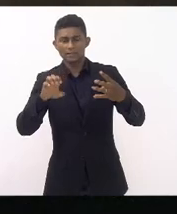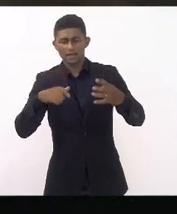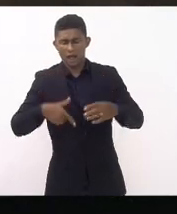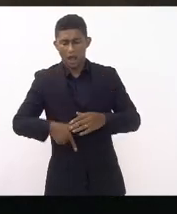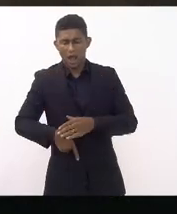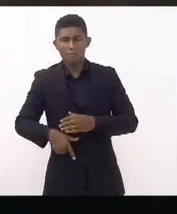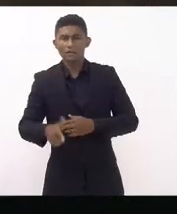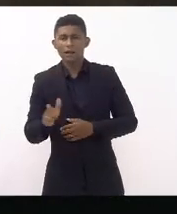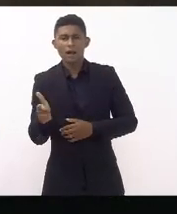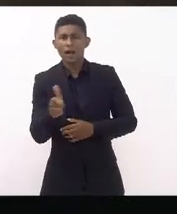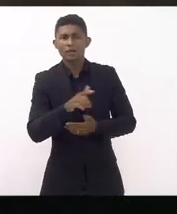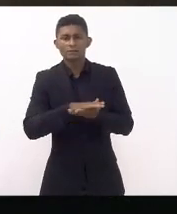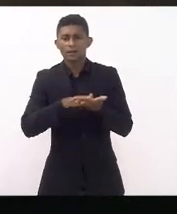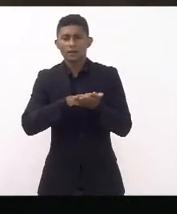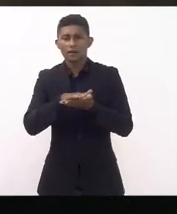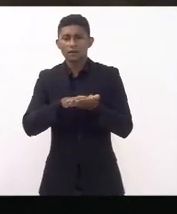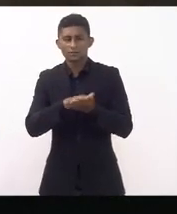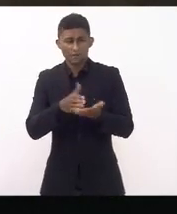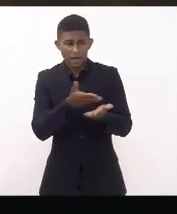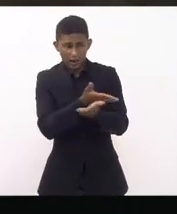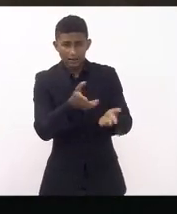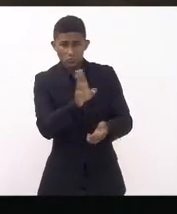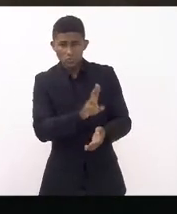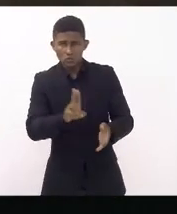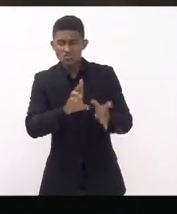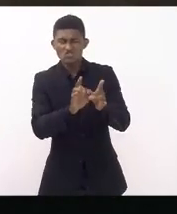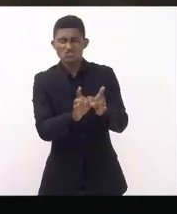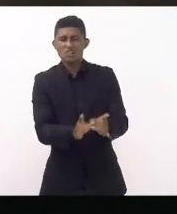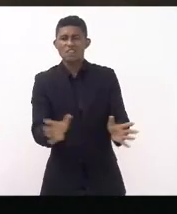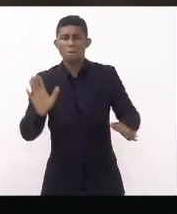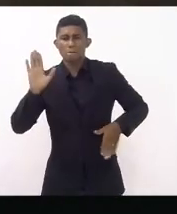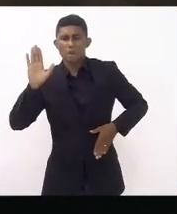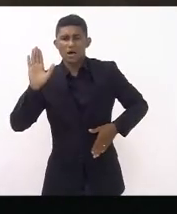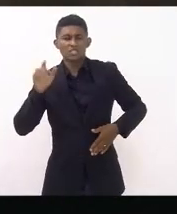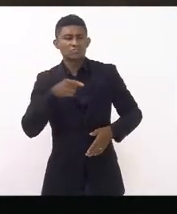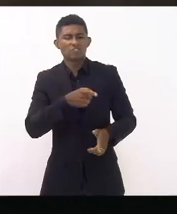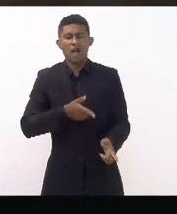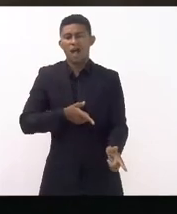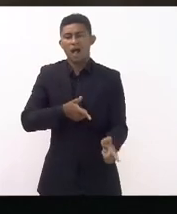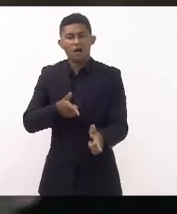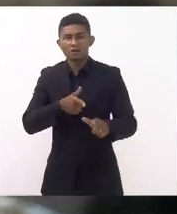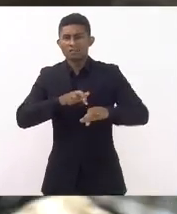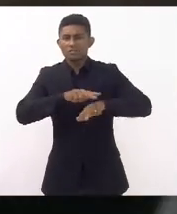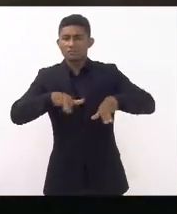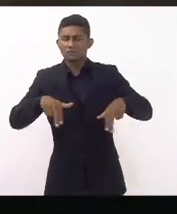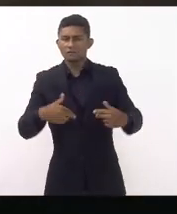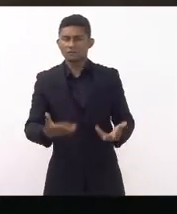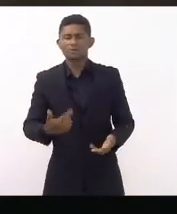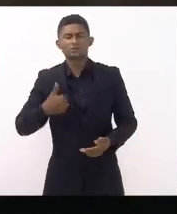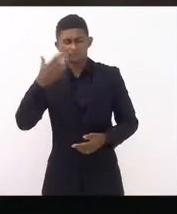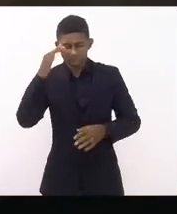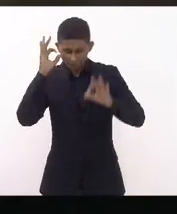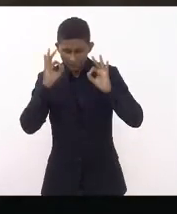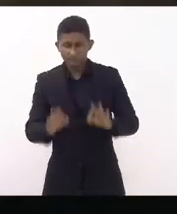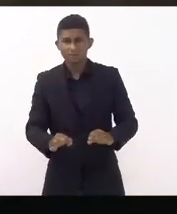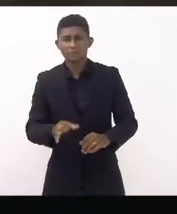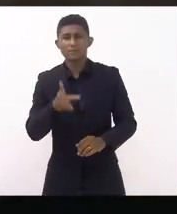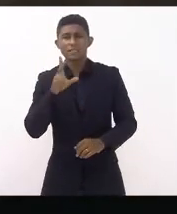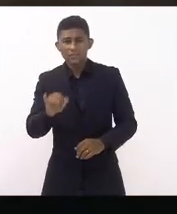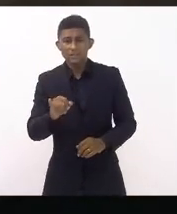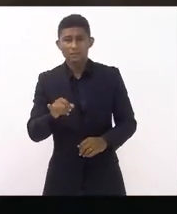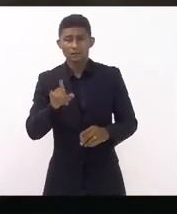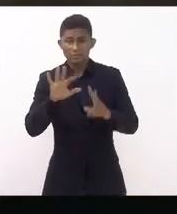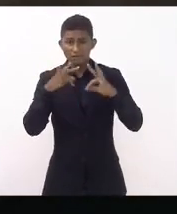é uma hipocrisia que eu tenho certeza que se fosse com a família deles, quem é contra seria favorável, eu tenho